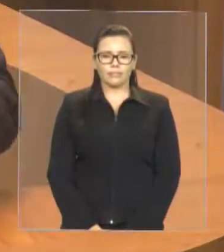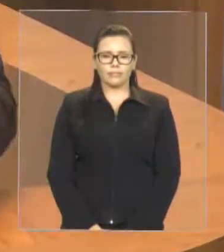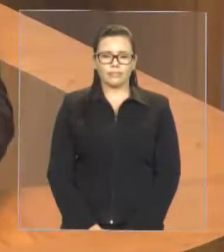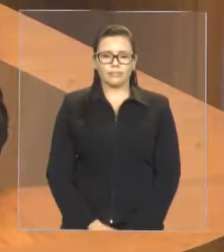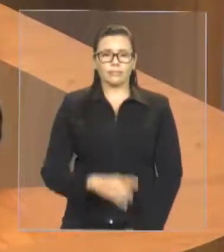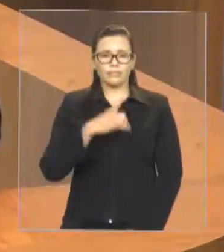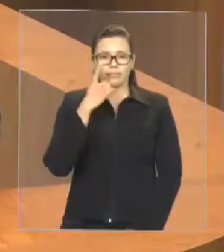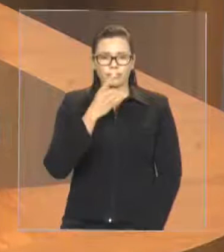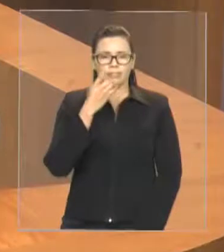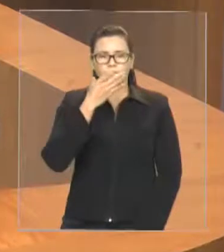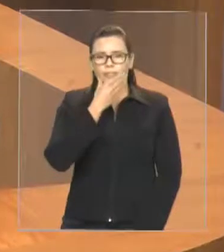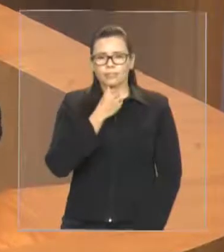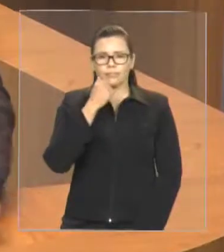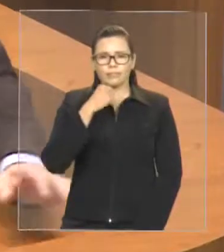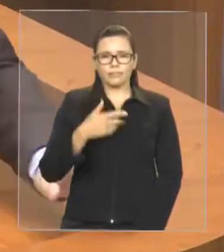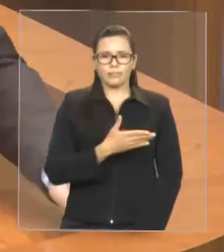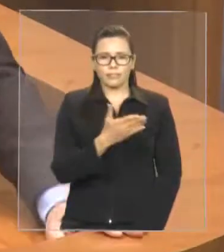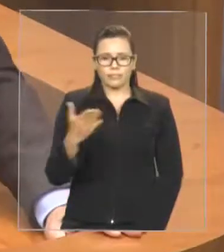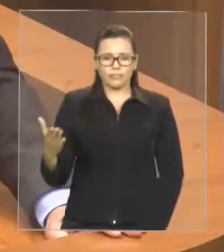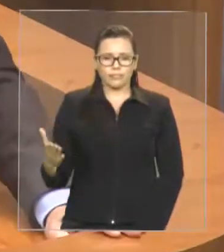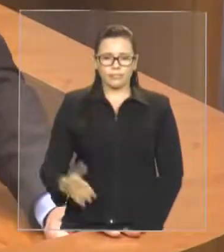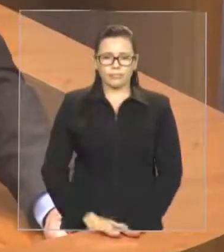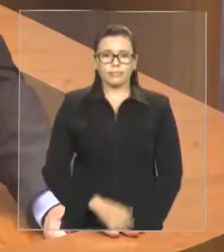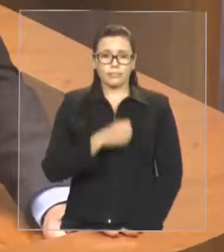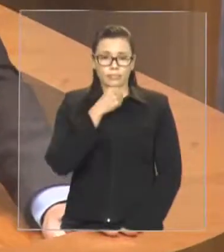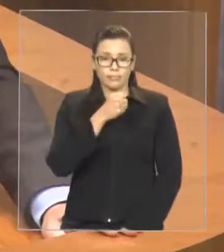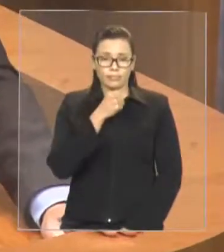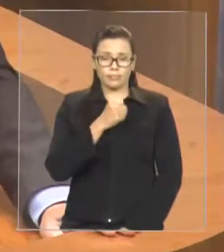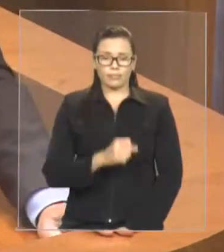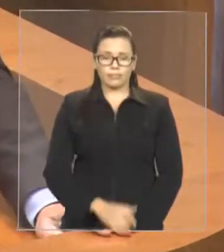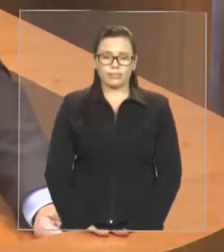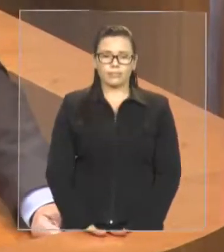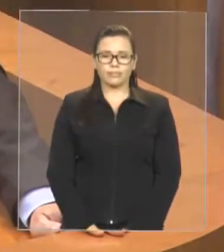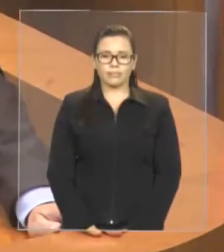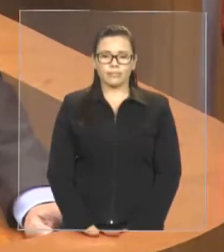Senhores deputados, senhoras deputadas, imprensa,